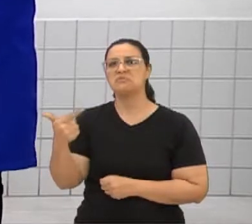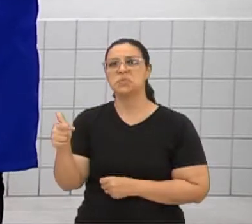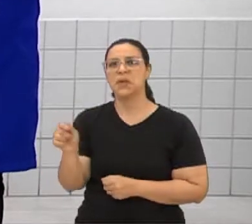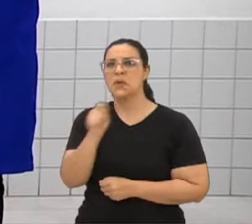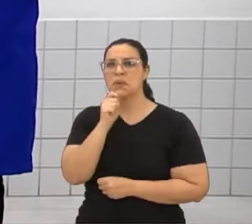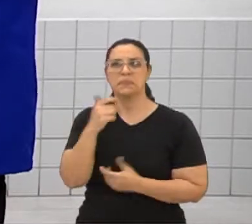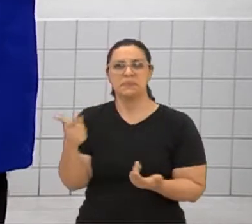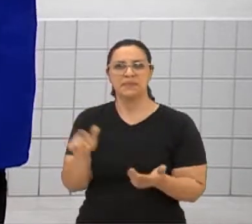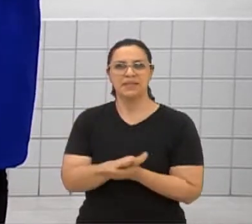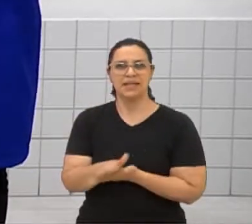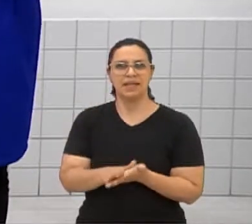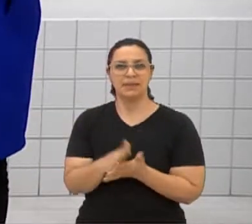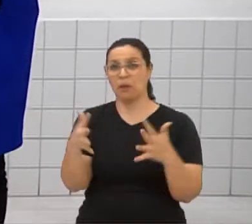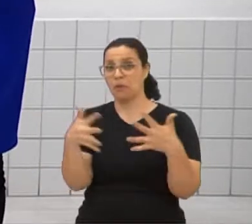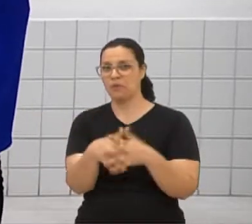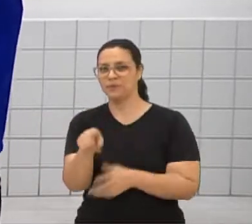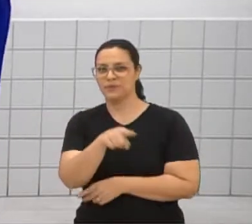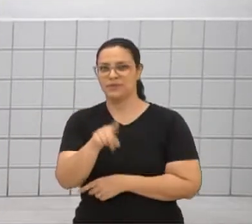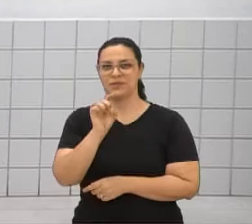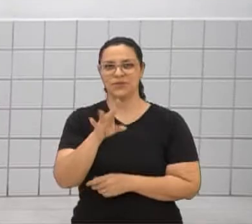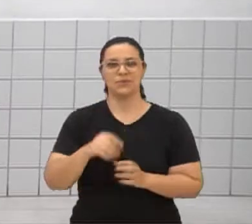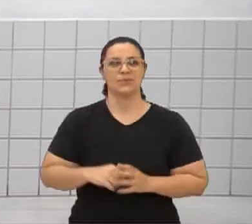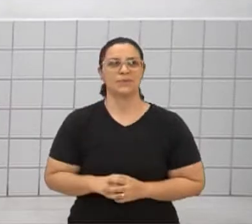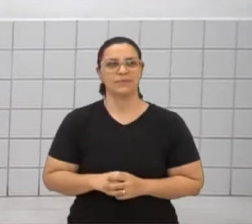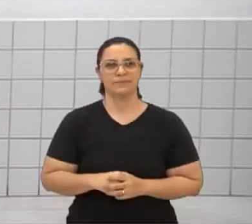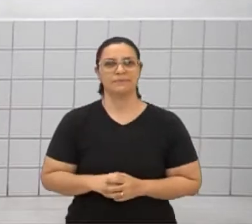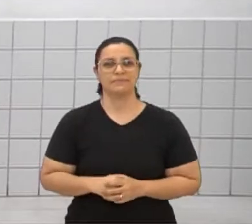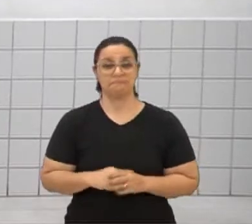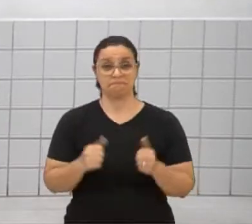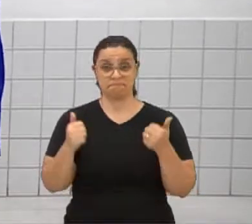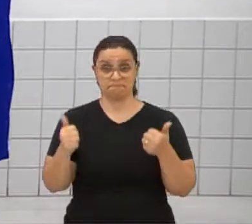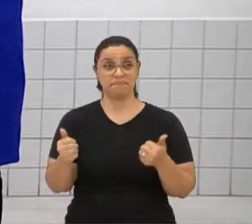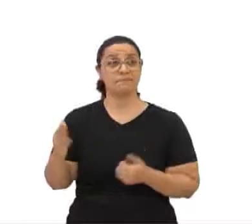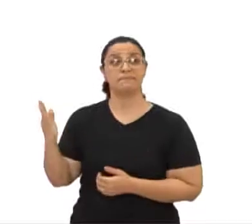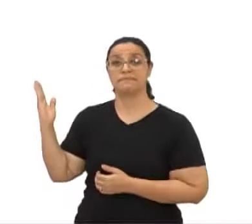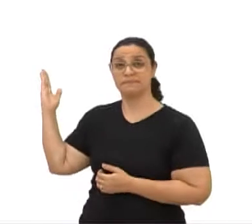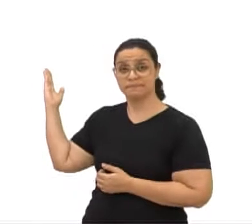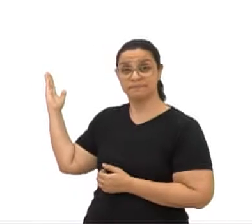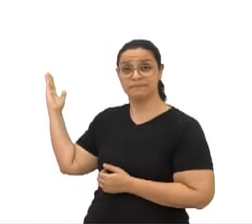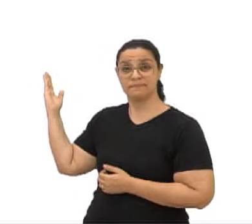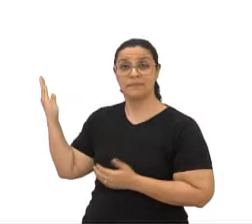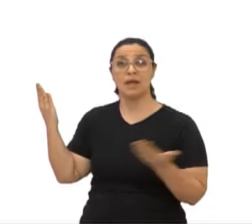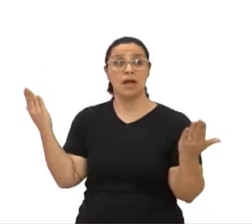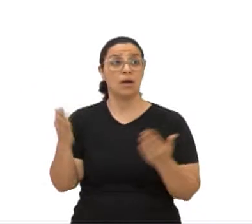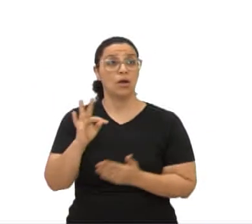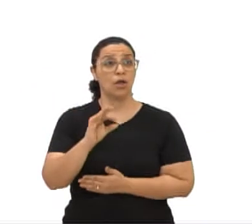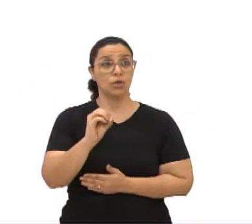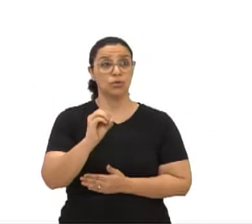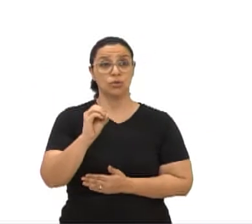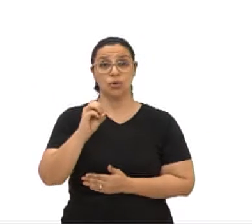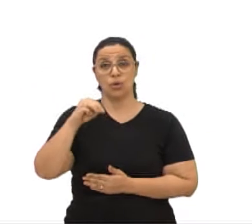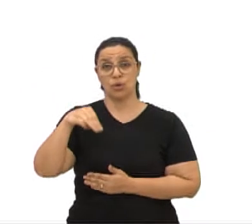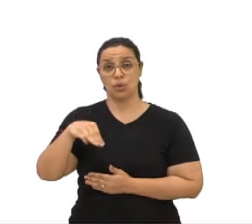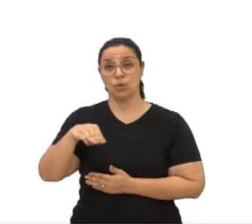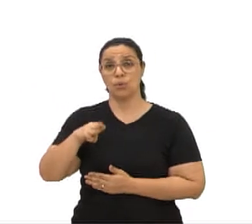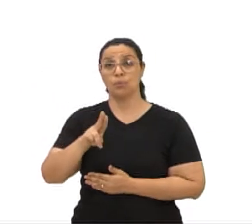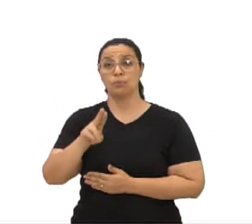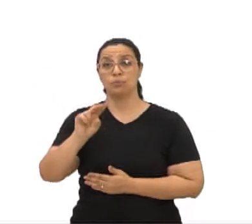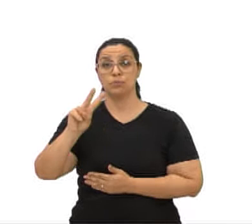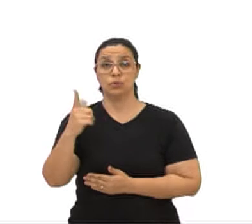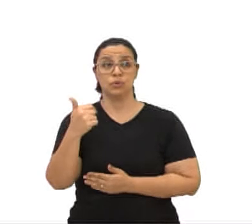existe foi só para e é a very good so much to me